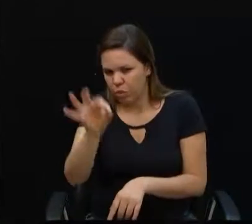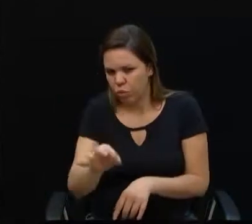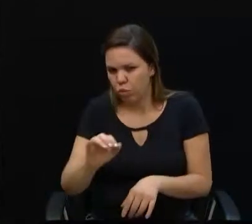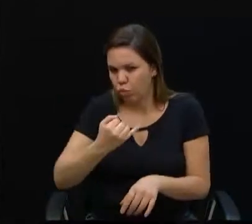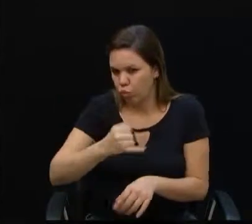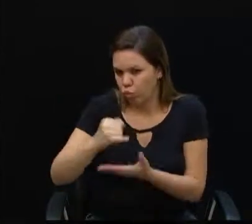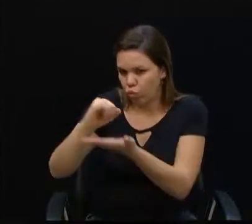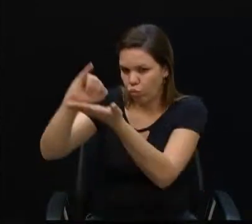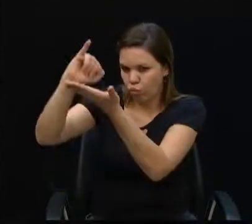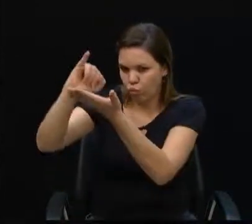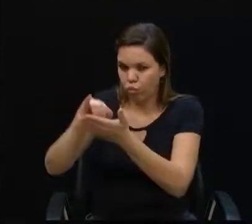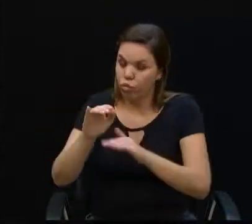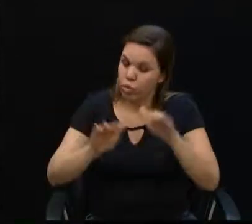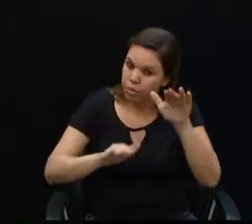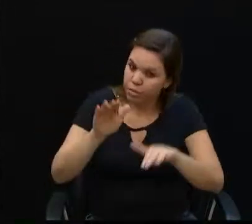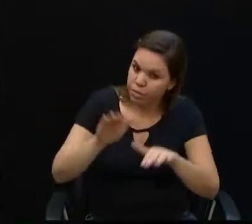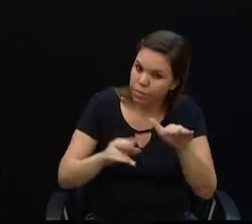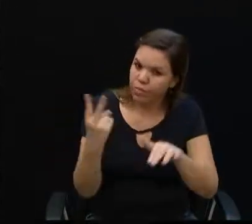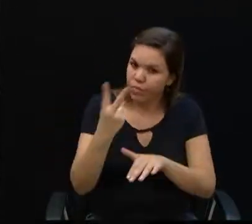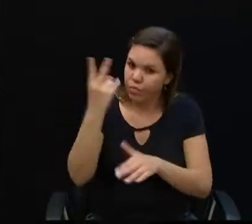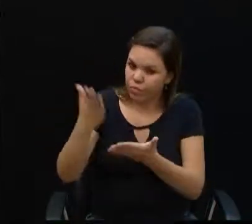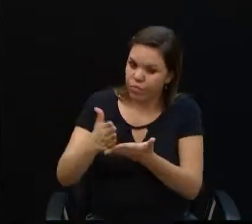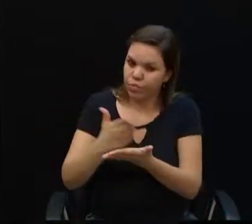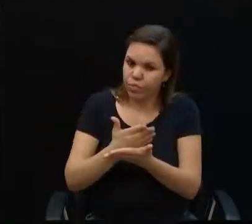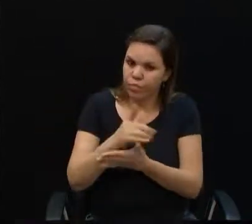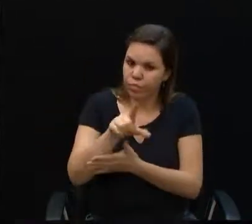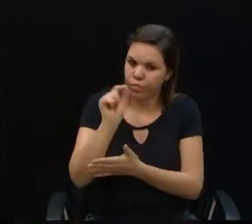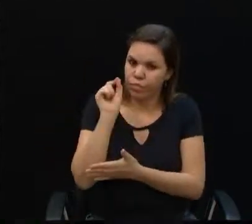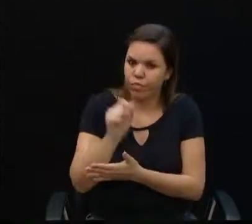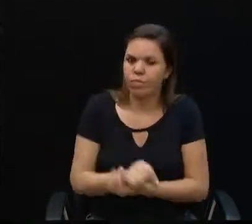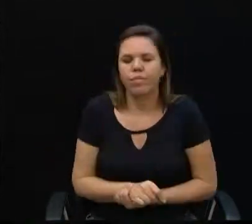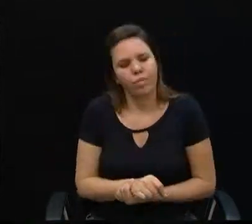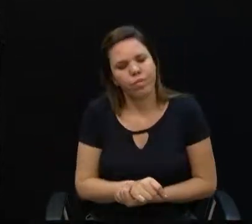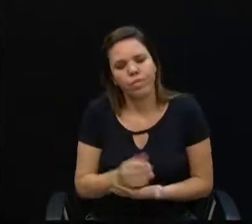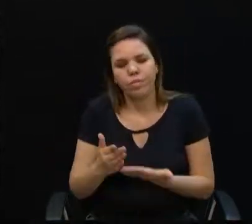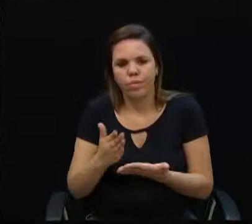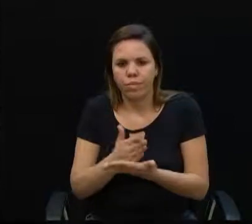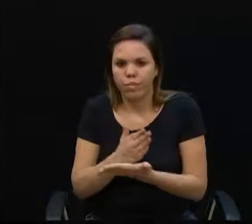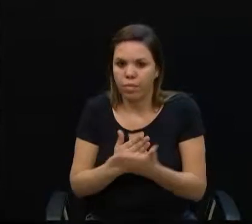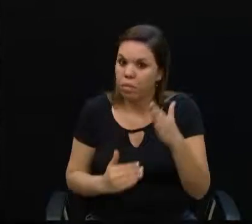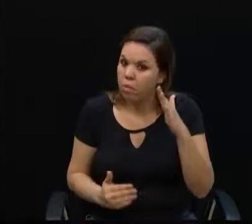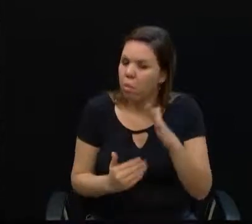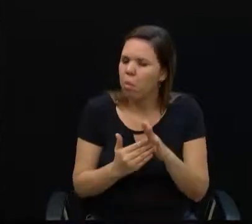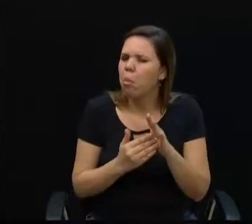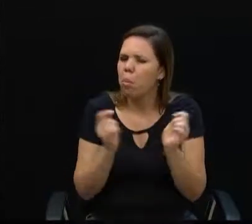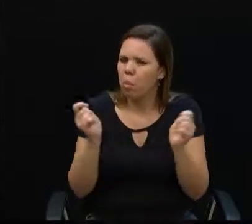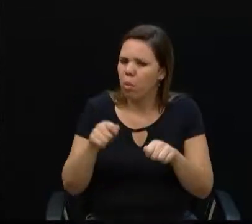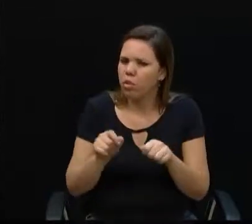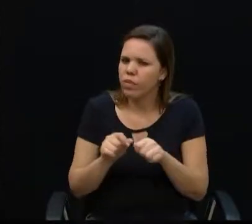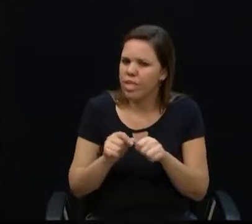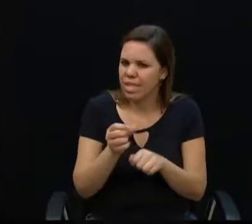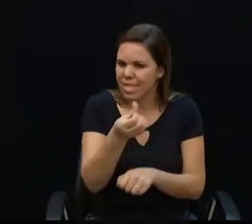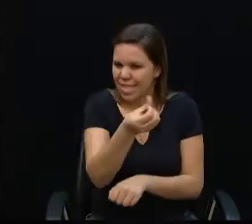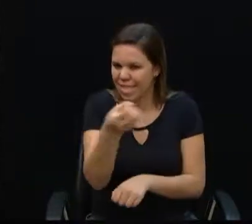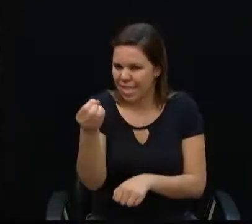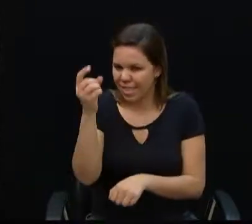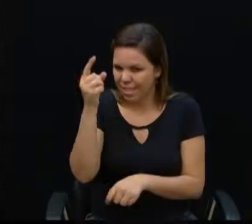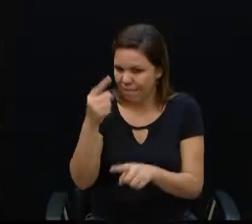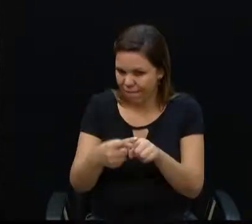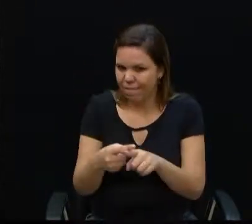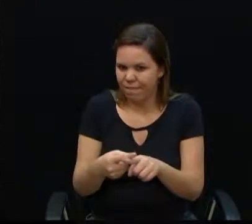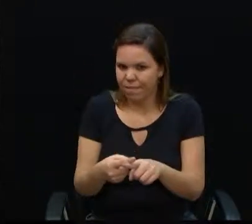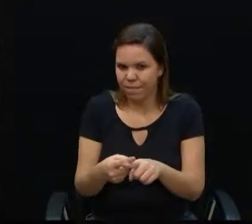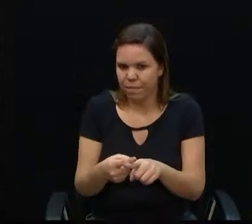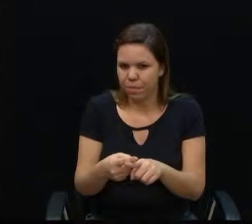nos juros, de acordo com a forma de parcelamento escolhida. O parcelamento das dívidas poderá ser feito em até 60